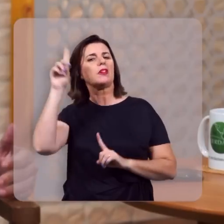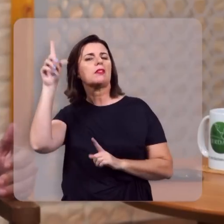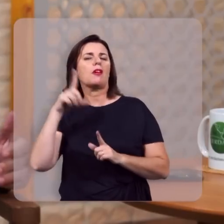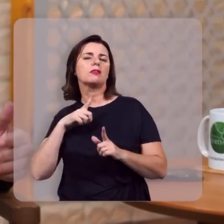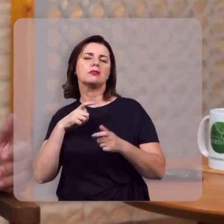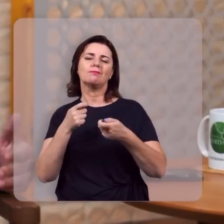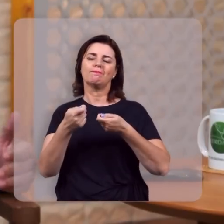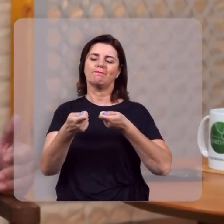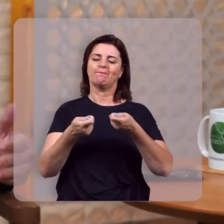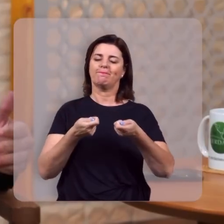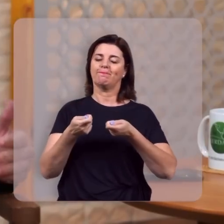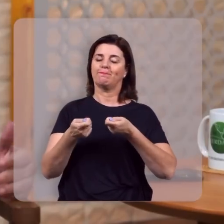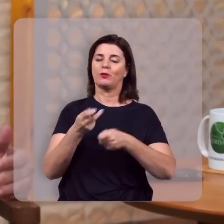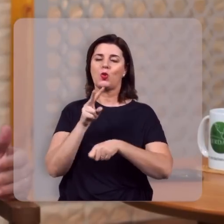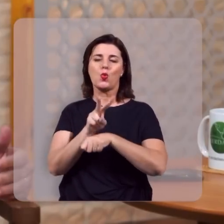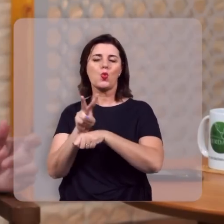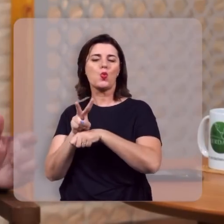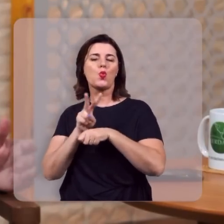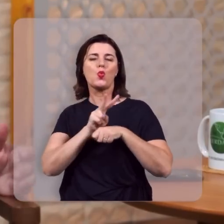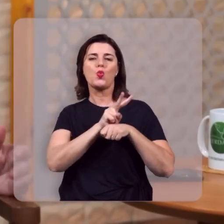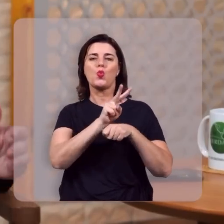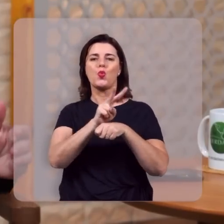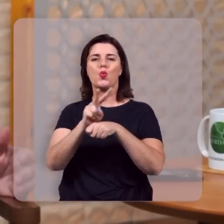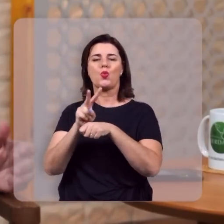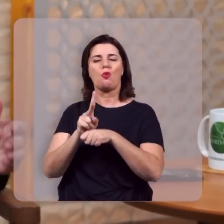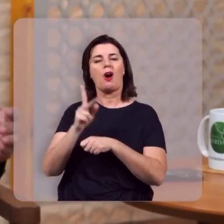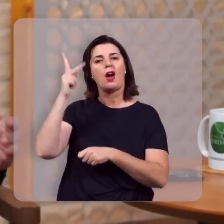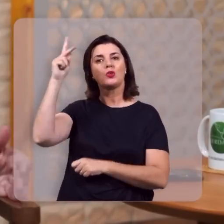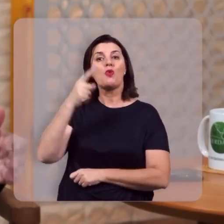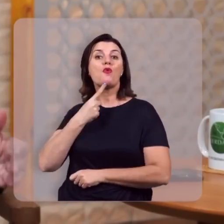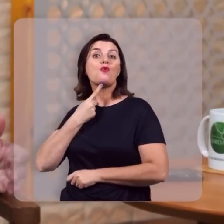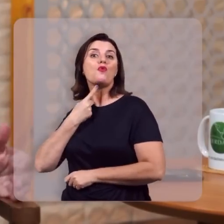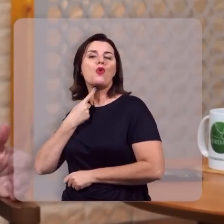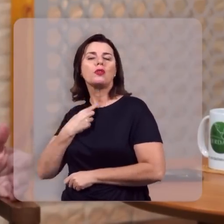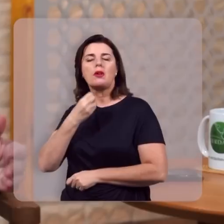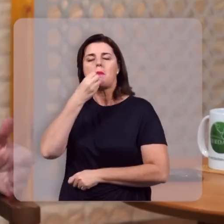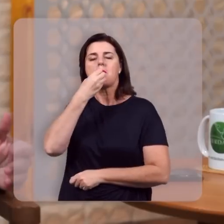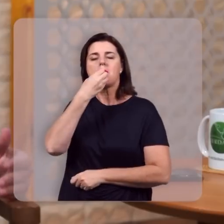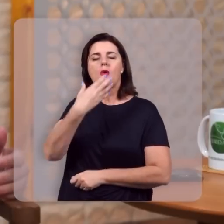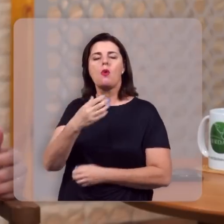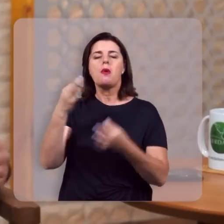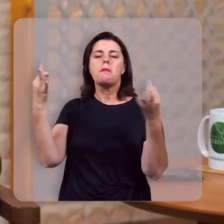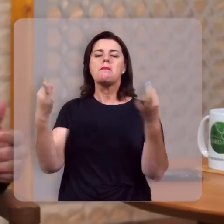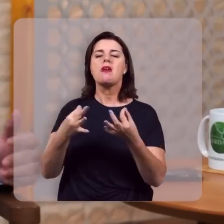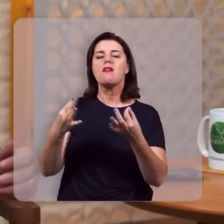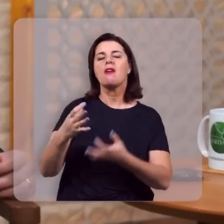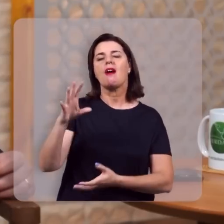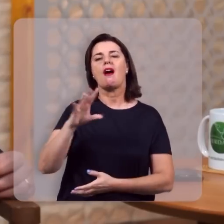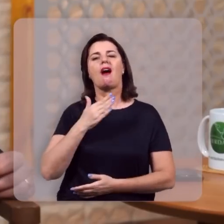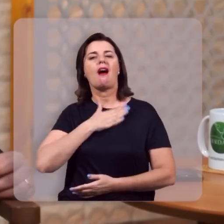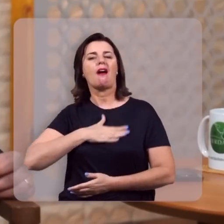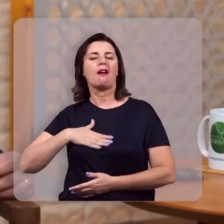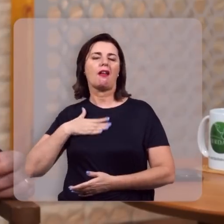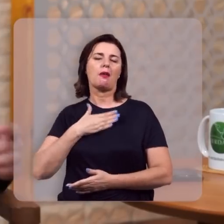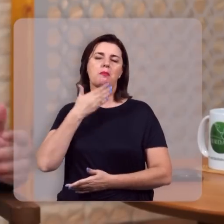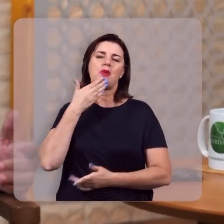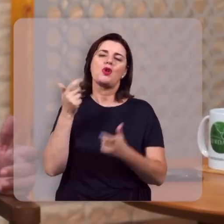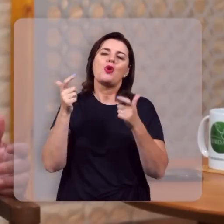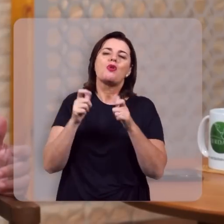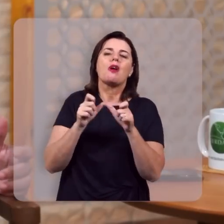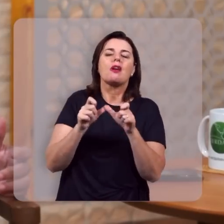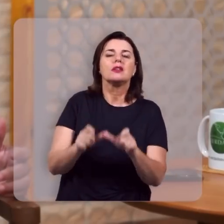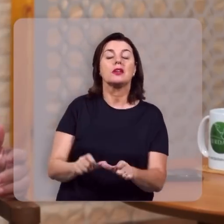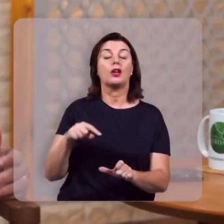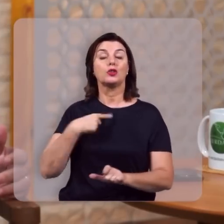as rédeas que regem o universo. A sua vontade é boa, perfeita e agradável, é o melhor lugar para se estar.